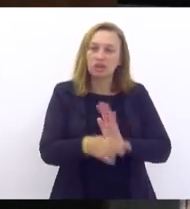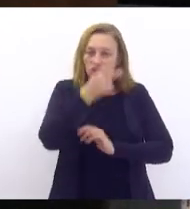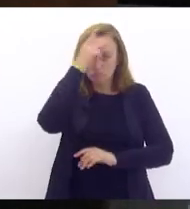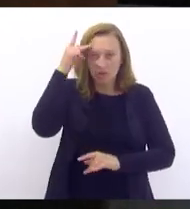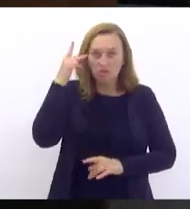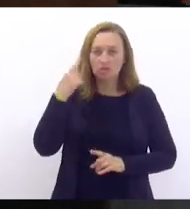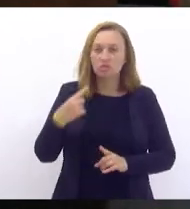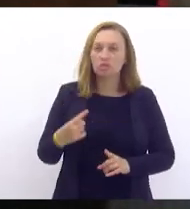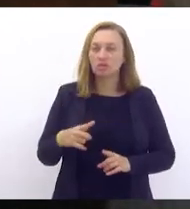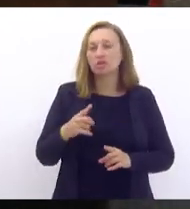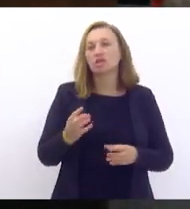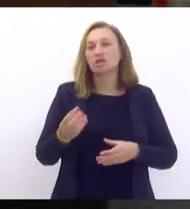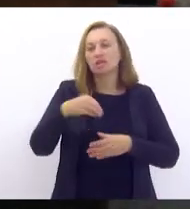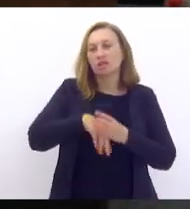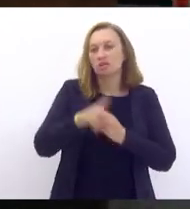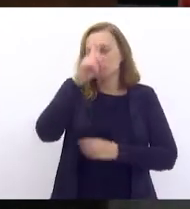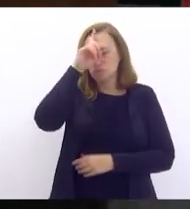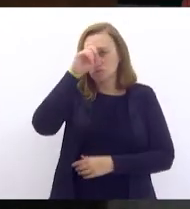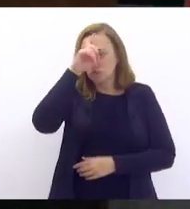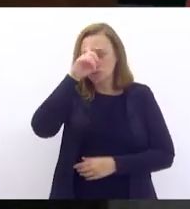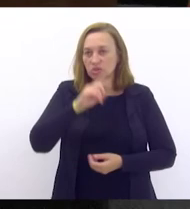para a manutenção